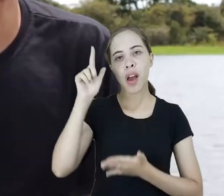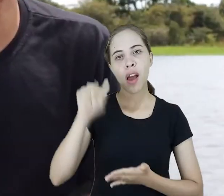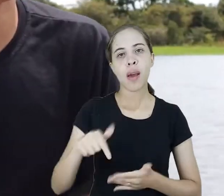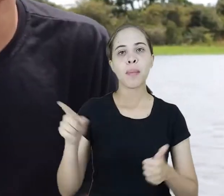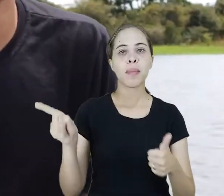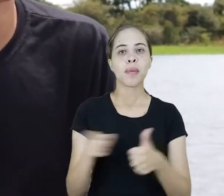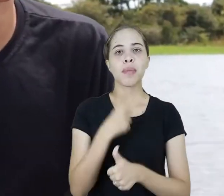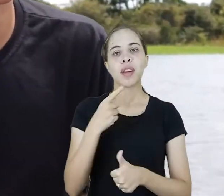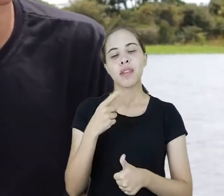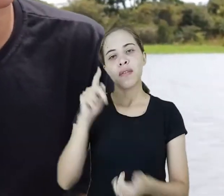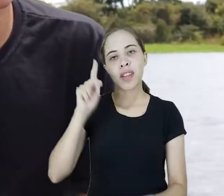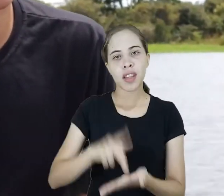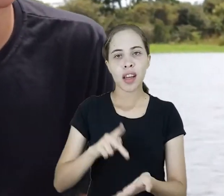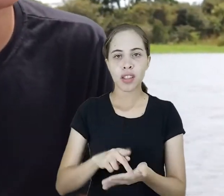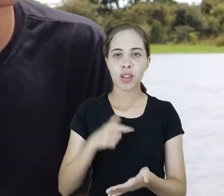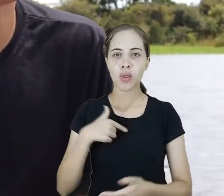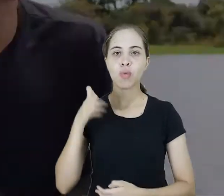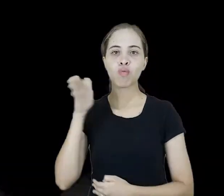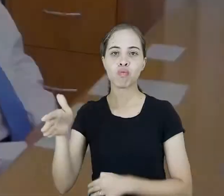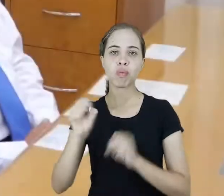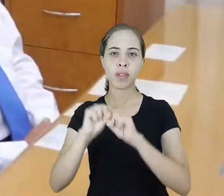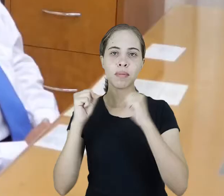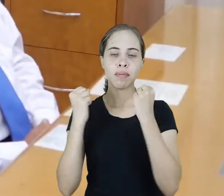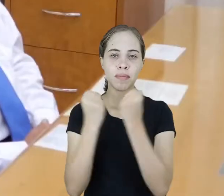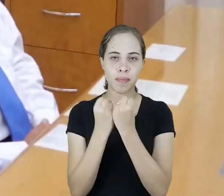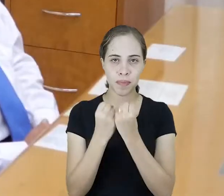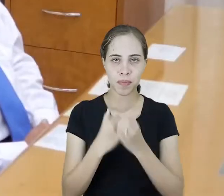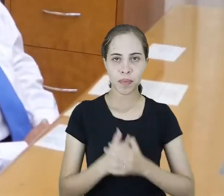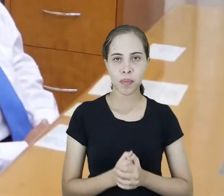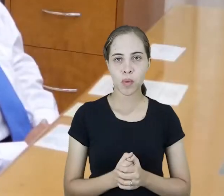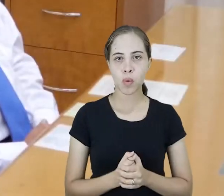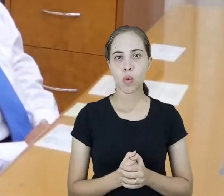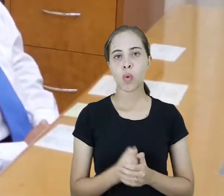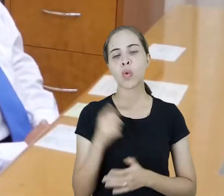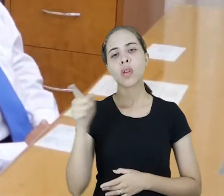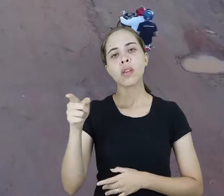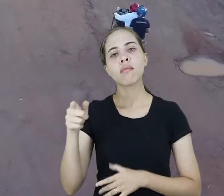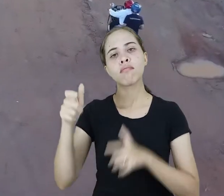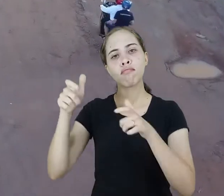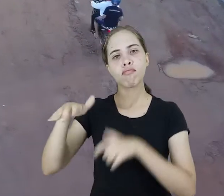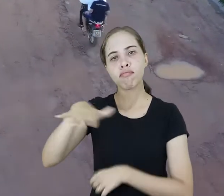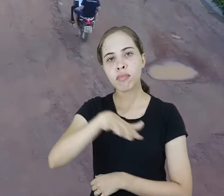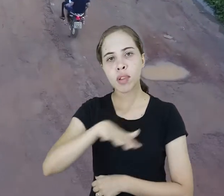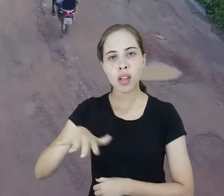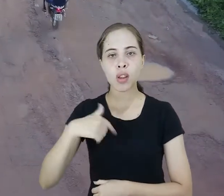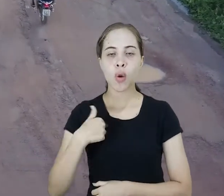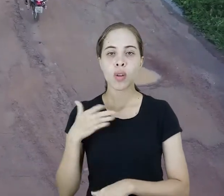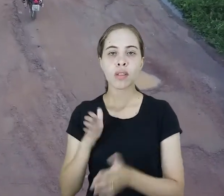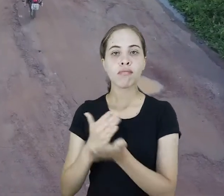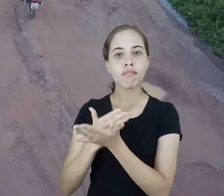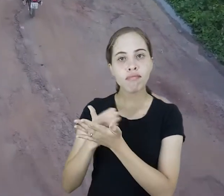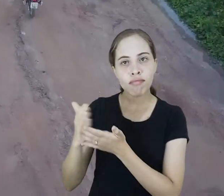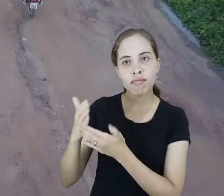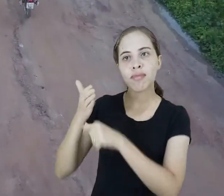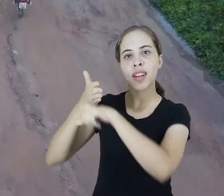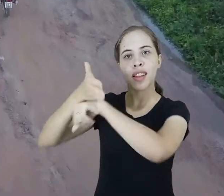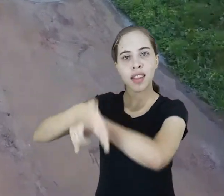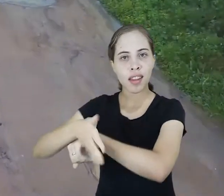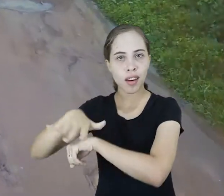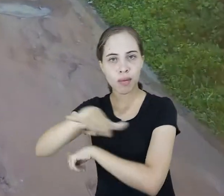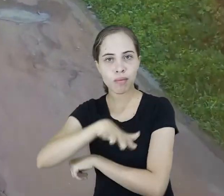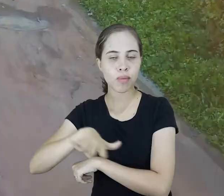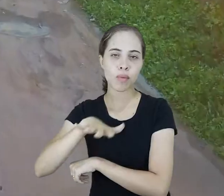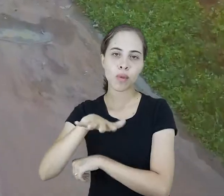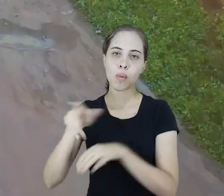que foi a primeira vez, na verdade, que eu fui ao seminário. Chega lá no quilômetro 5, nós entramos no ramal já